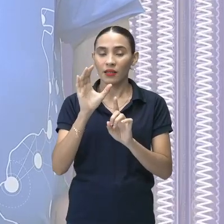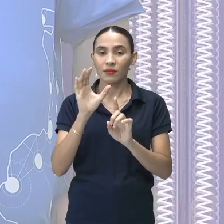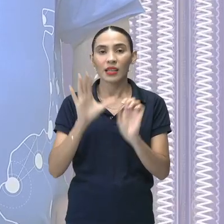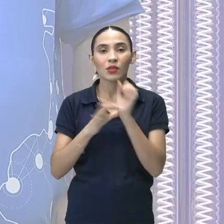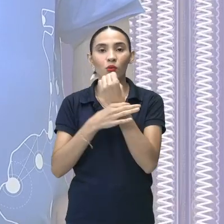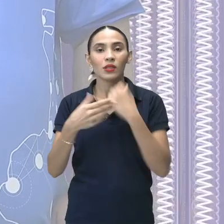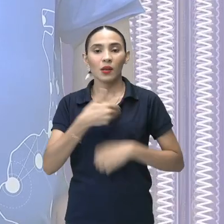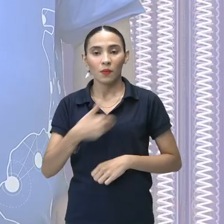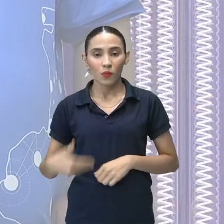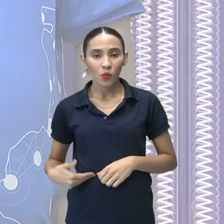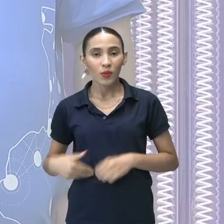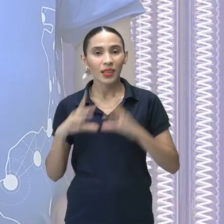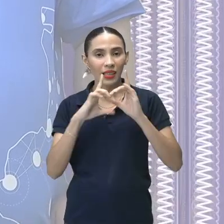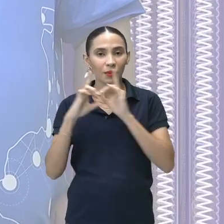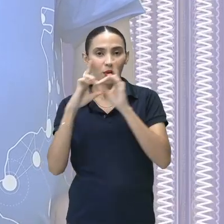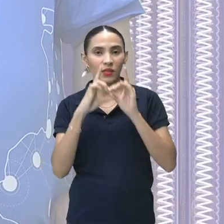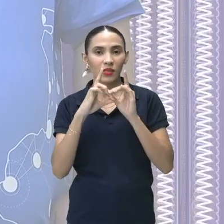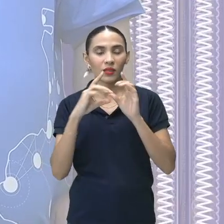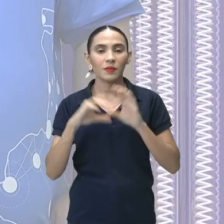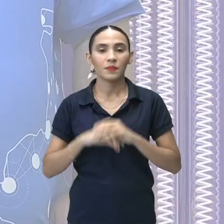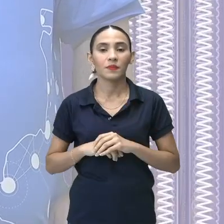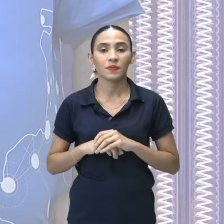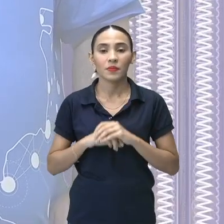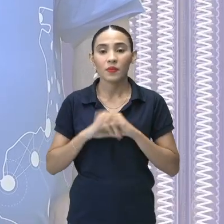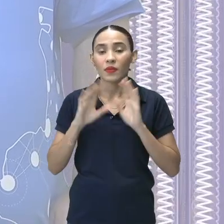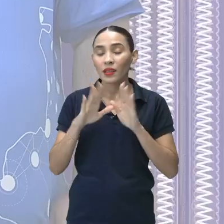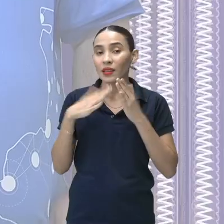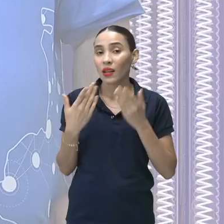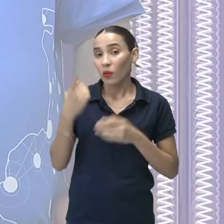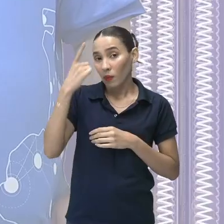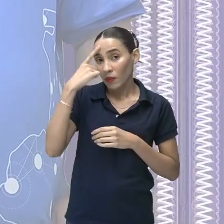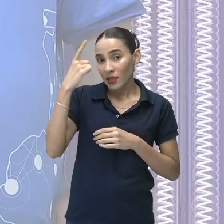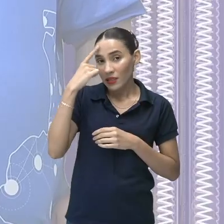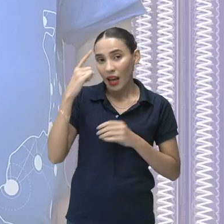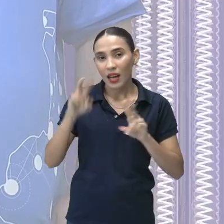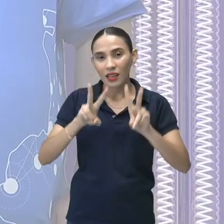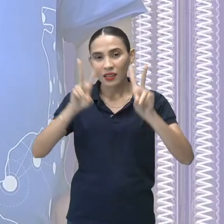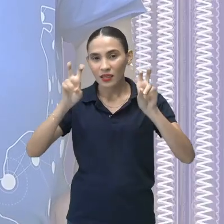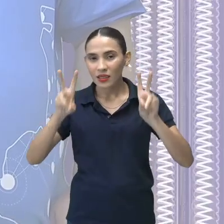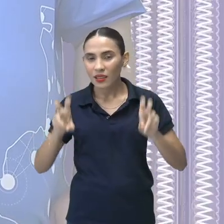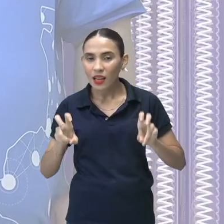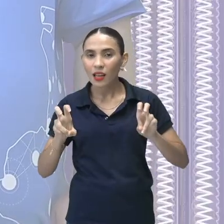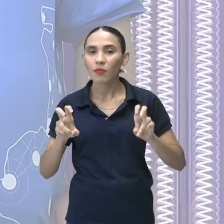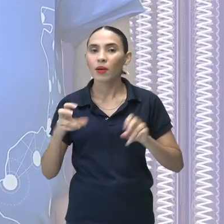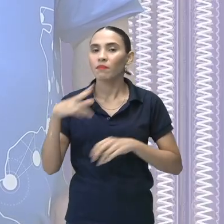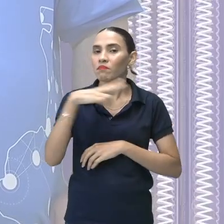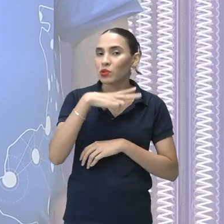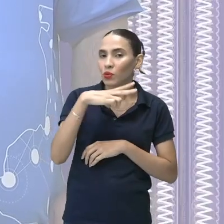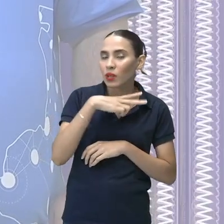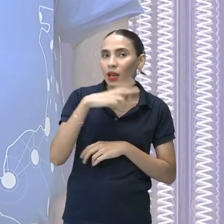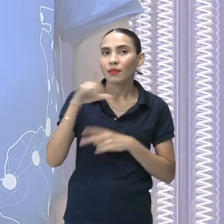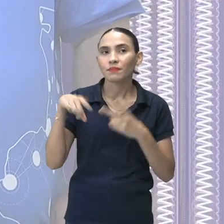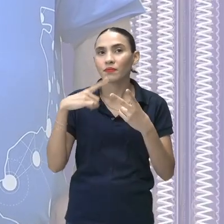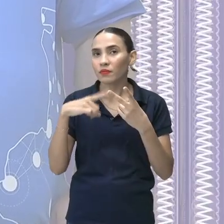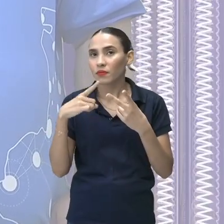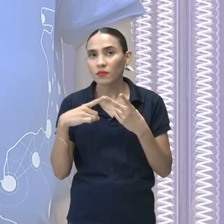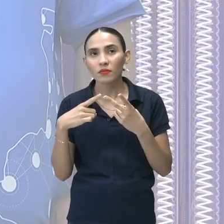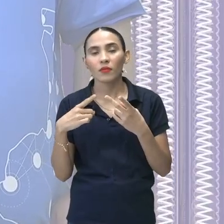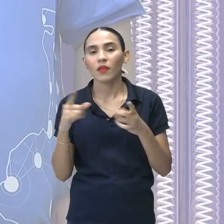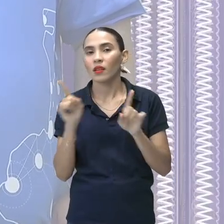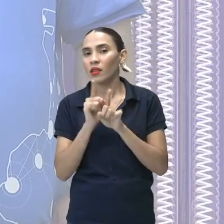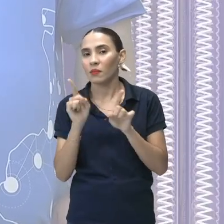da desigualdade, da sustentabilidade, da dimensão da bioética, da desinformação, são